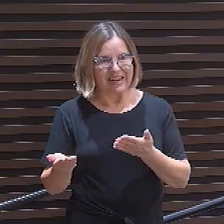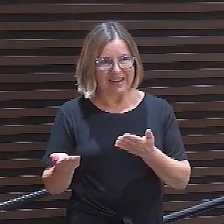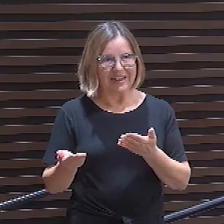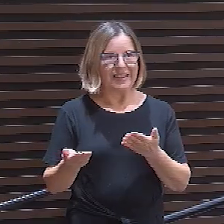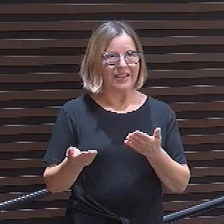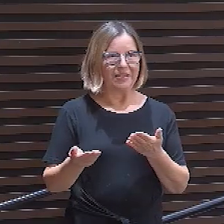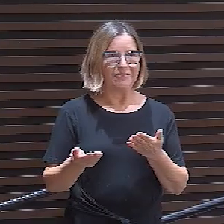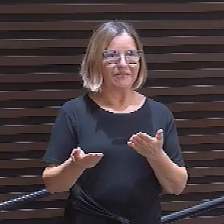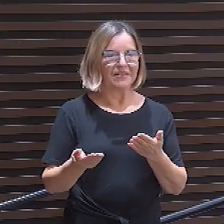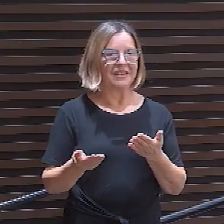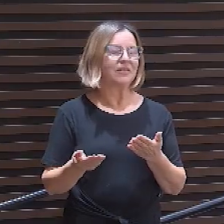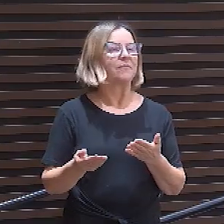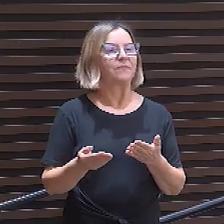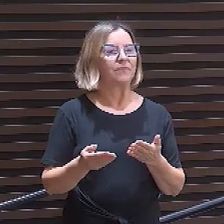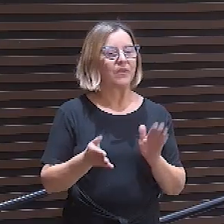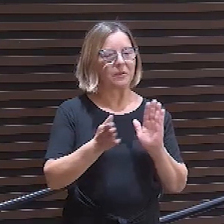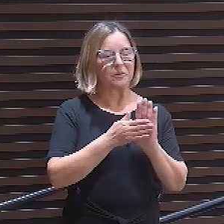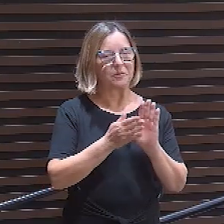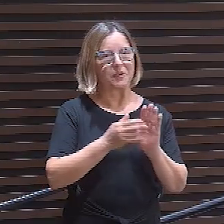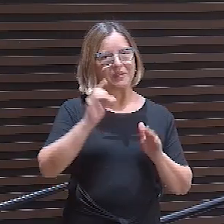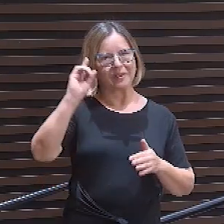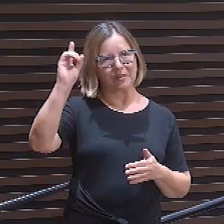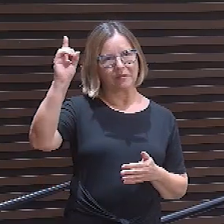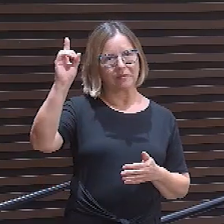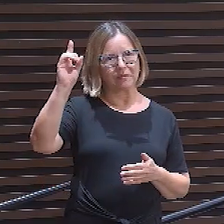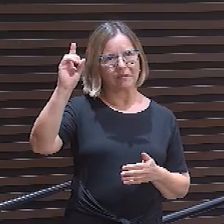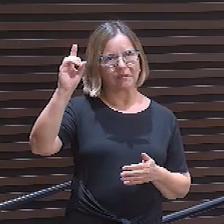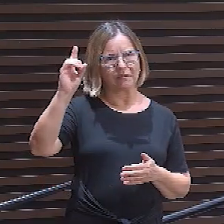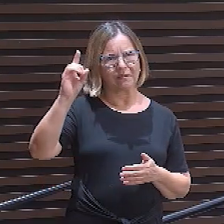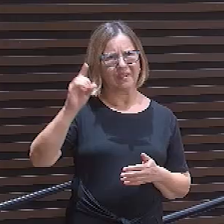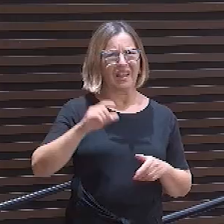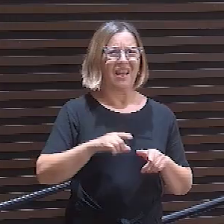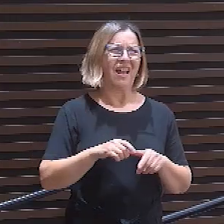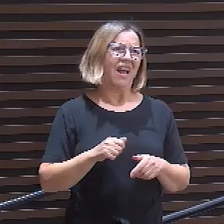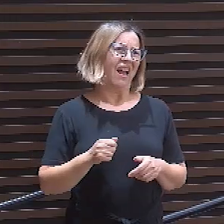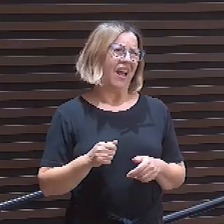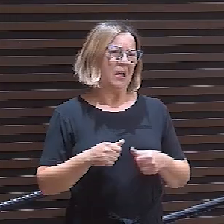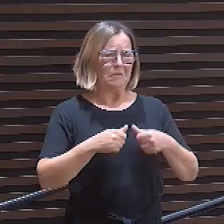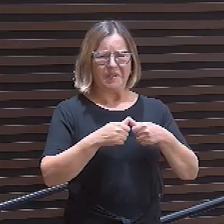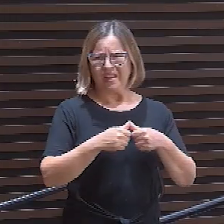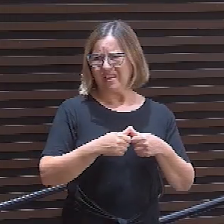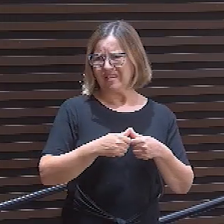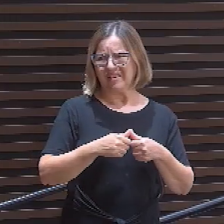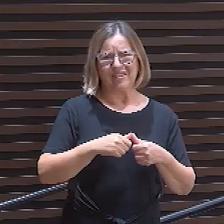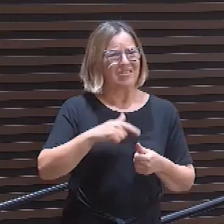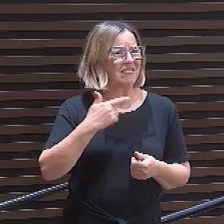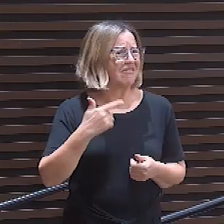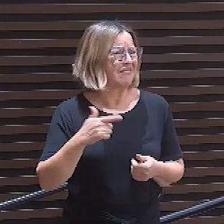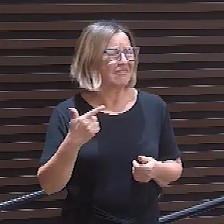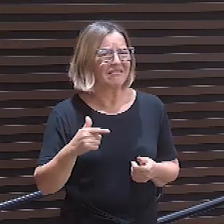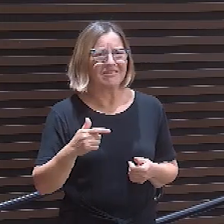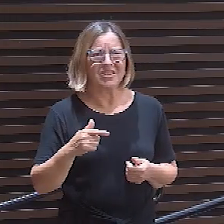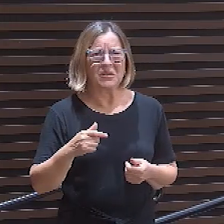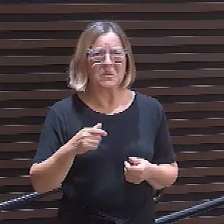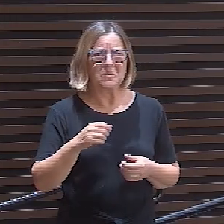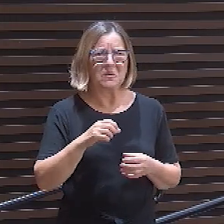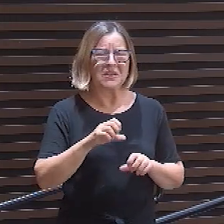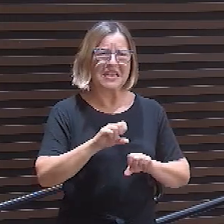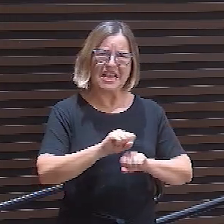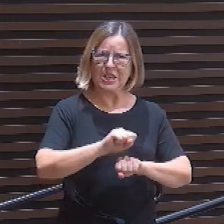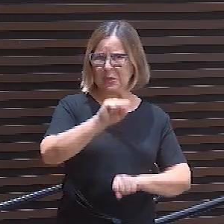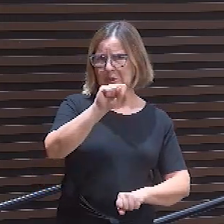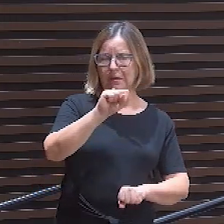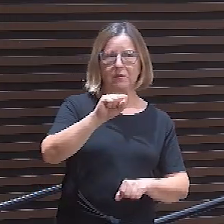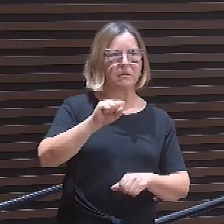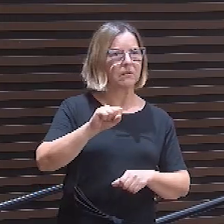cima de Deus. Mas isso aqui não tem solução. Quem disse? Quem foi que diagnosticou?